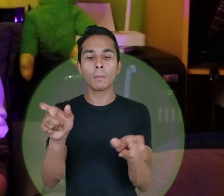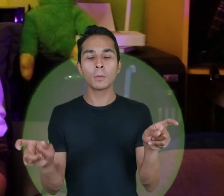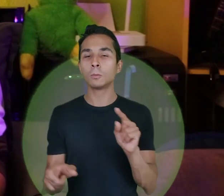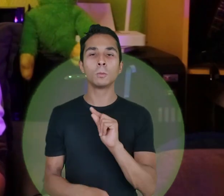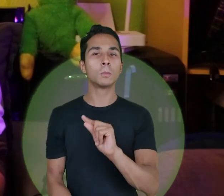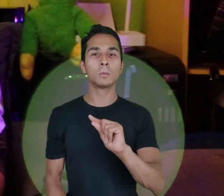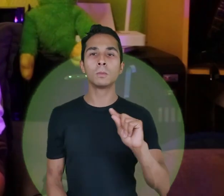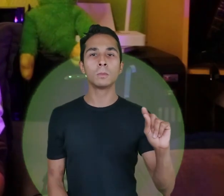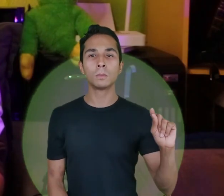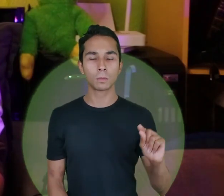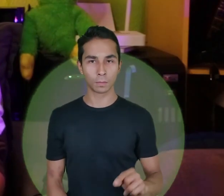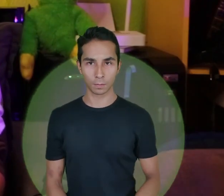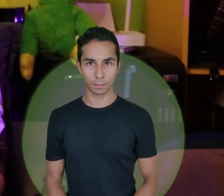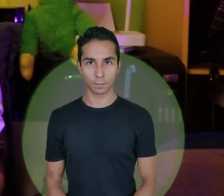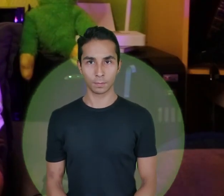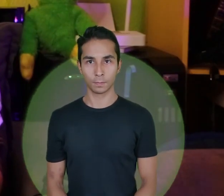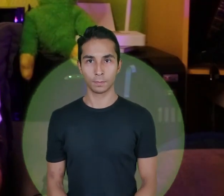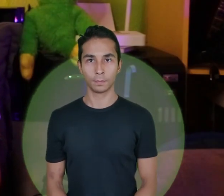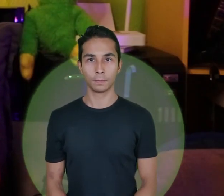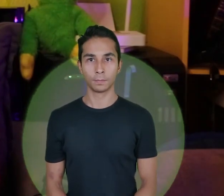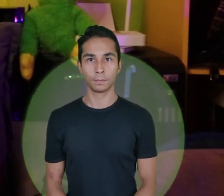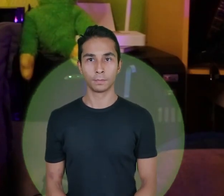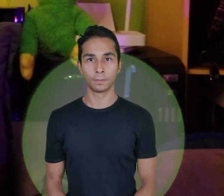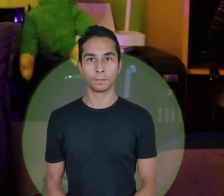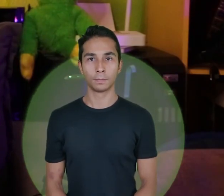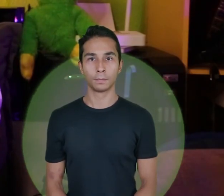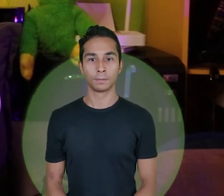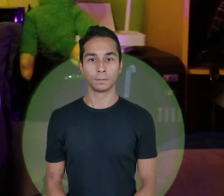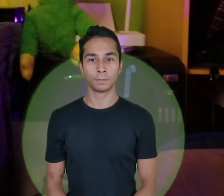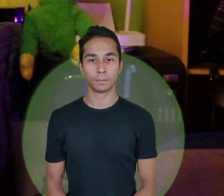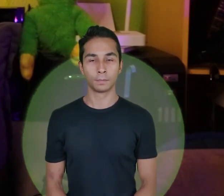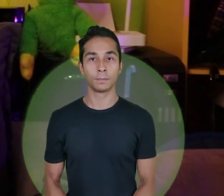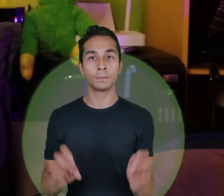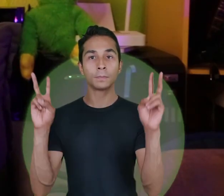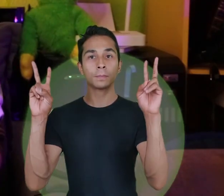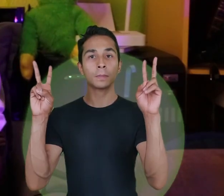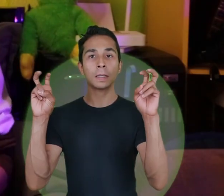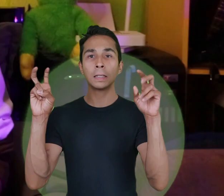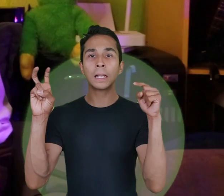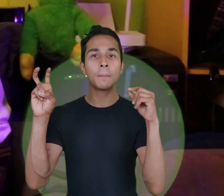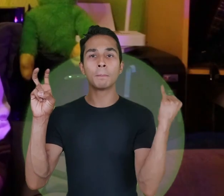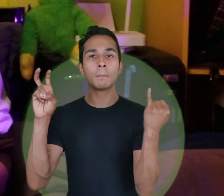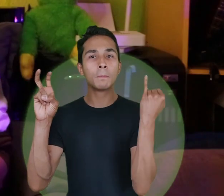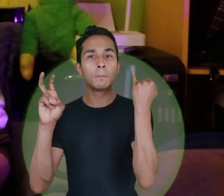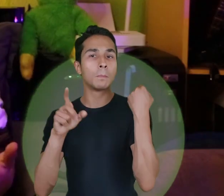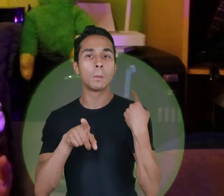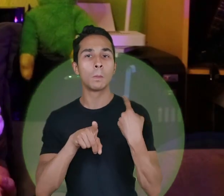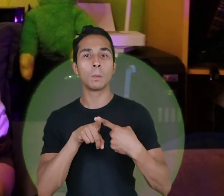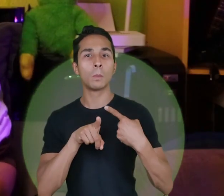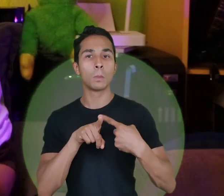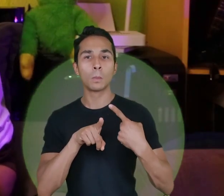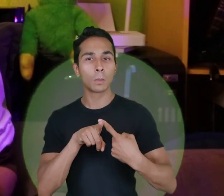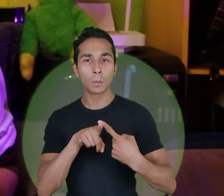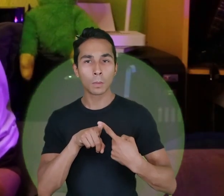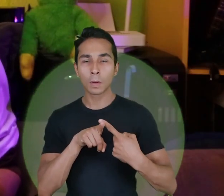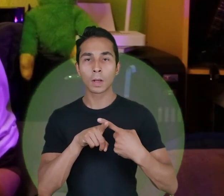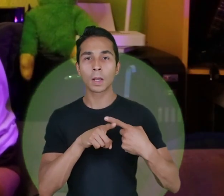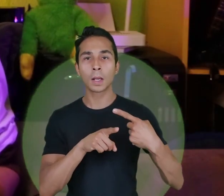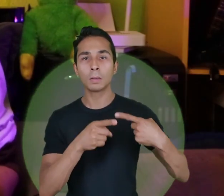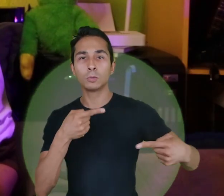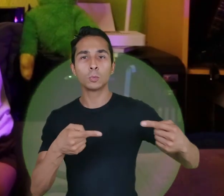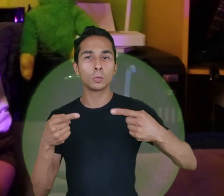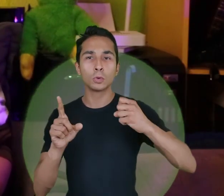vai atingir com essa peça? Dados, né? Porque os temas que você trata ali são importantes a serem discutidos hoje